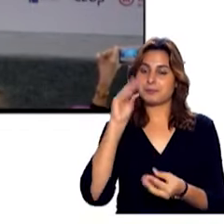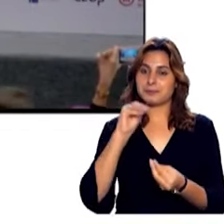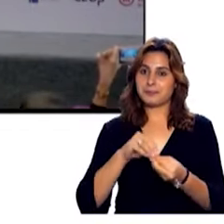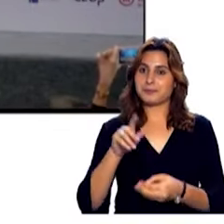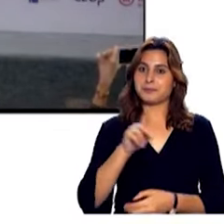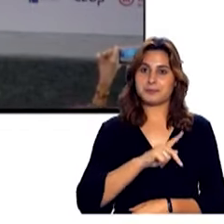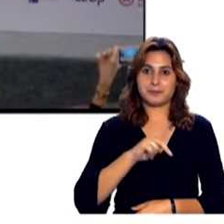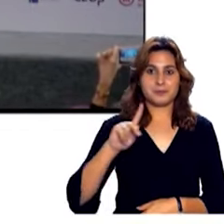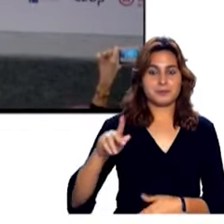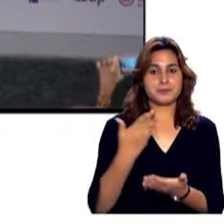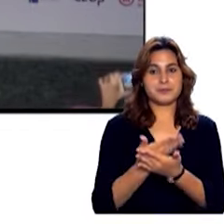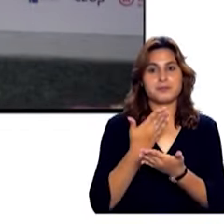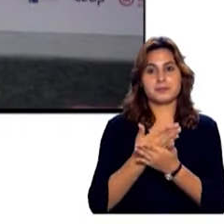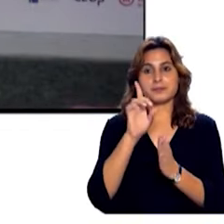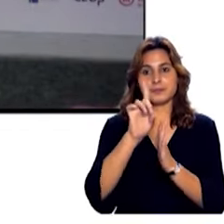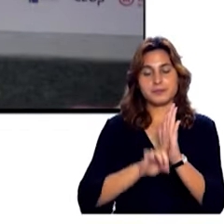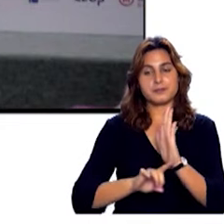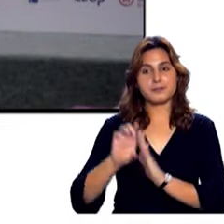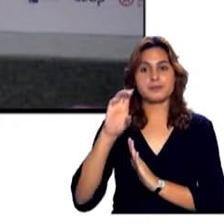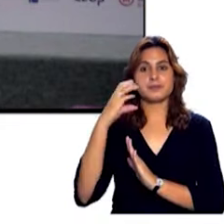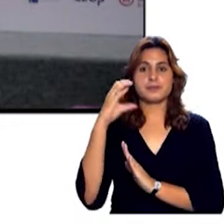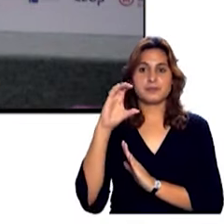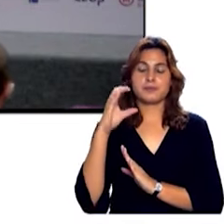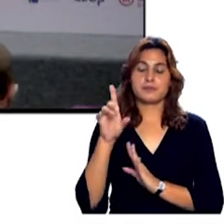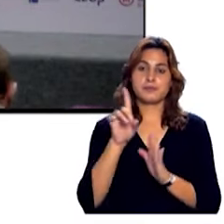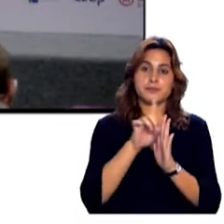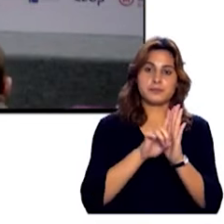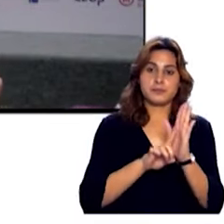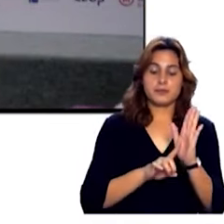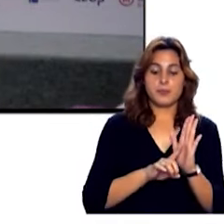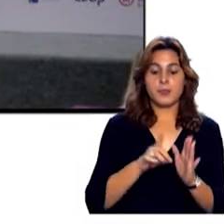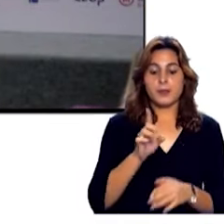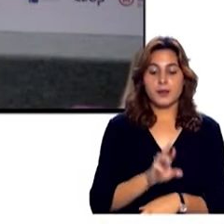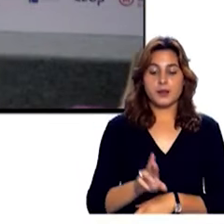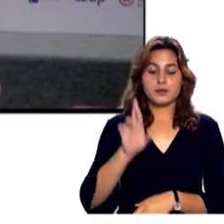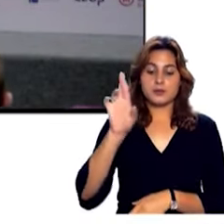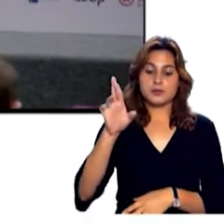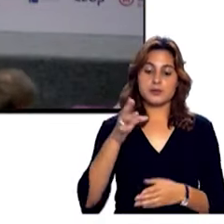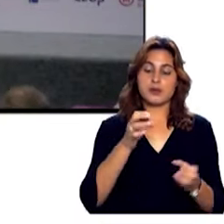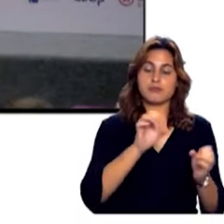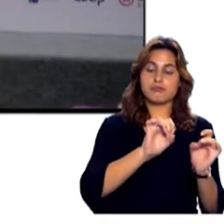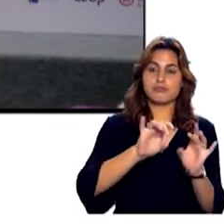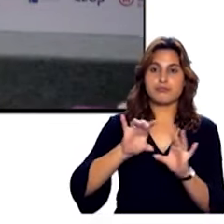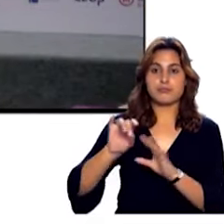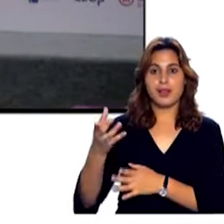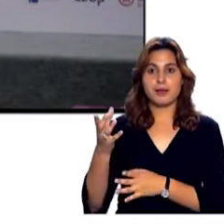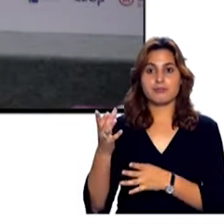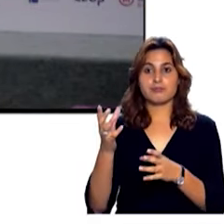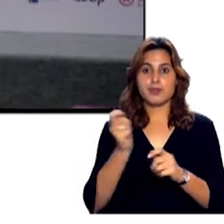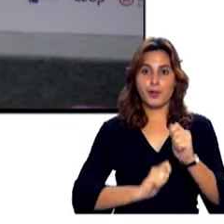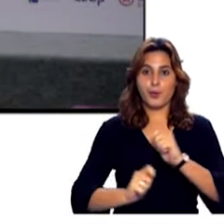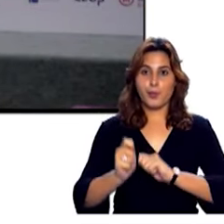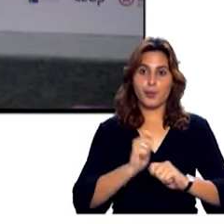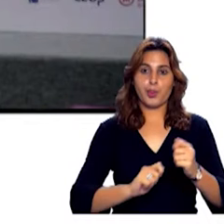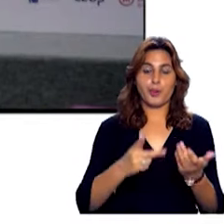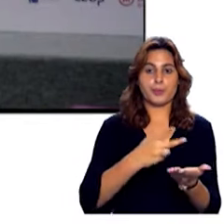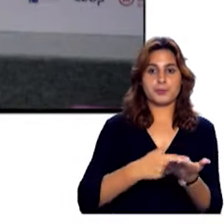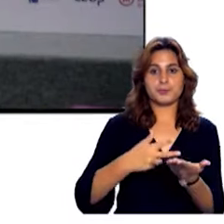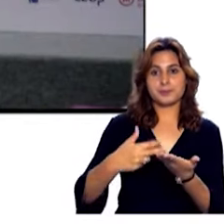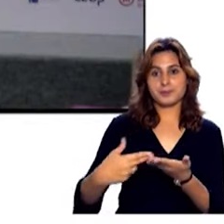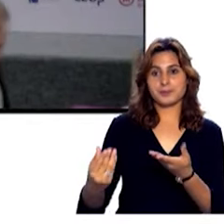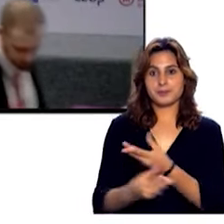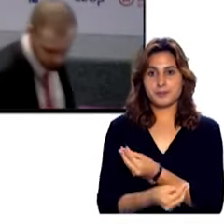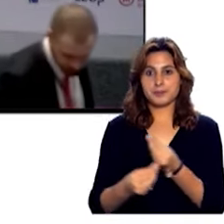de direito ciência P par diretora especialidade contencioso econômico e arbitr publicad os